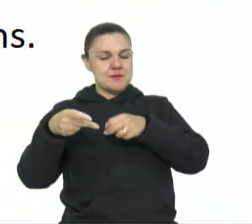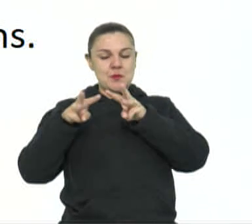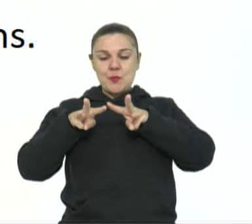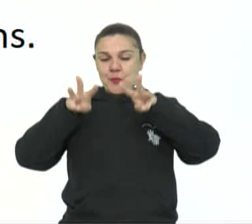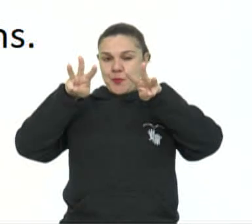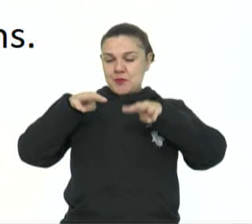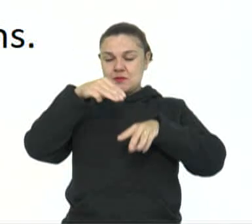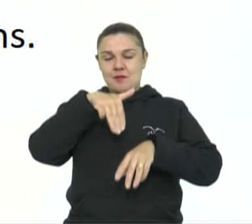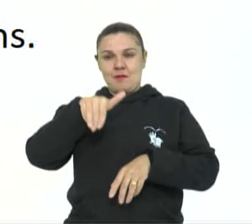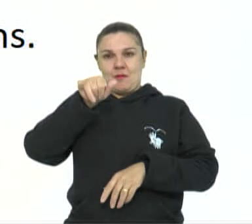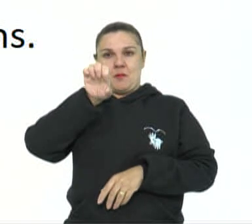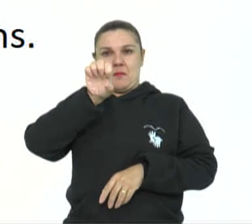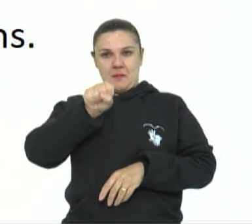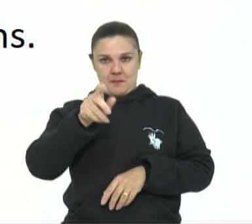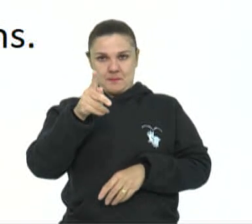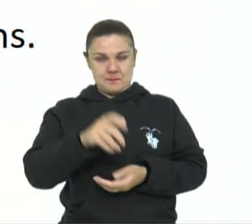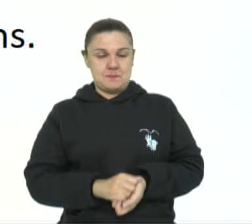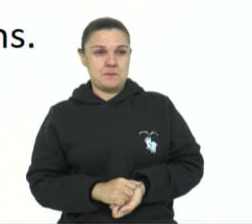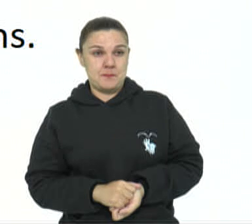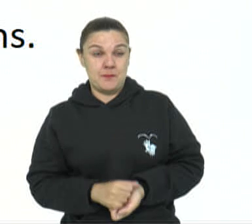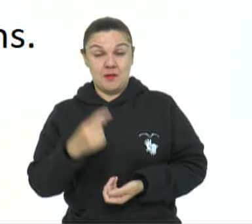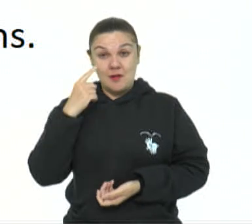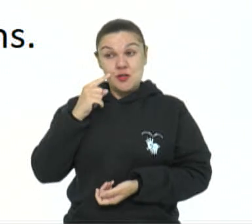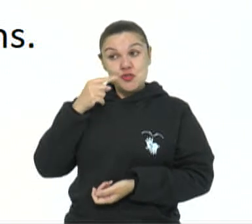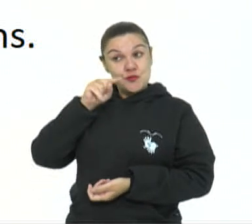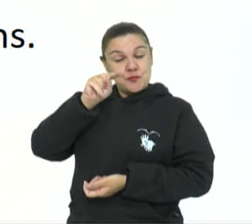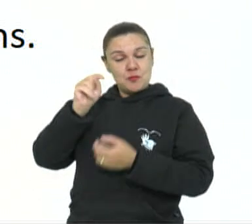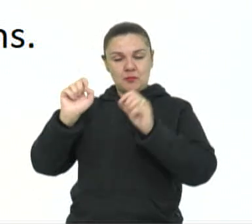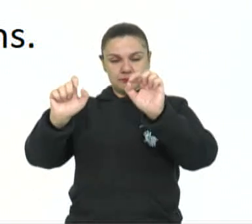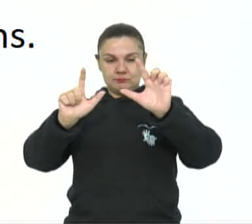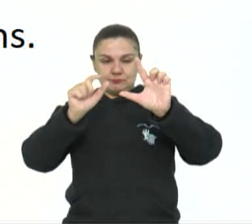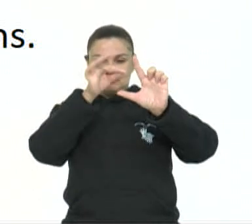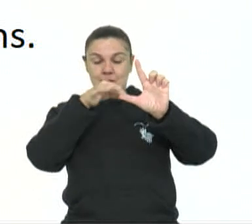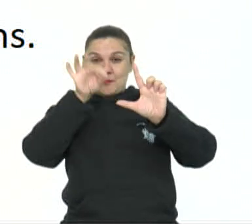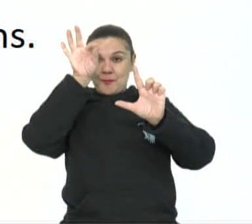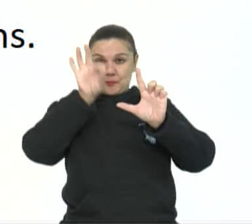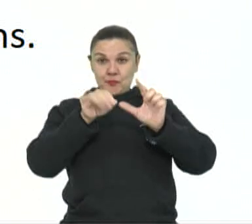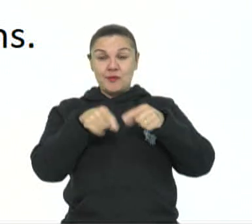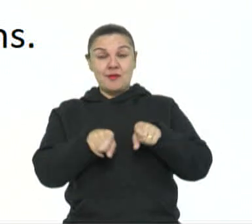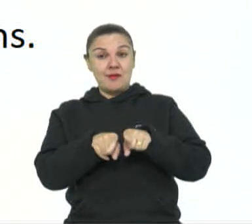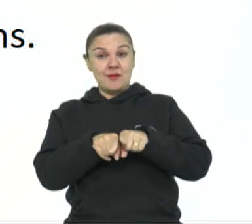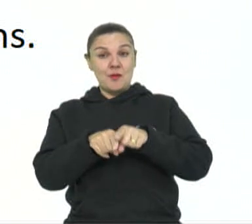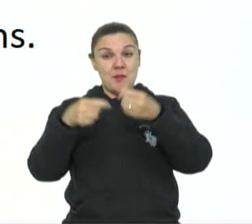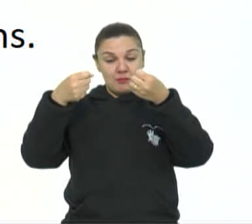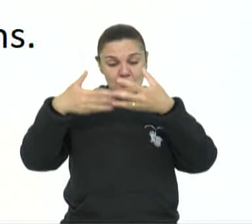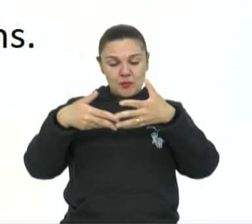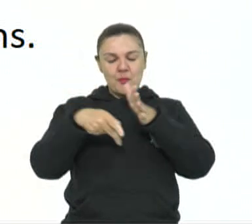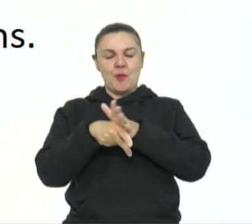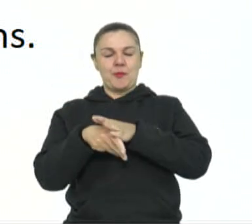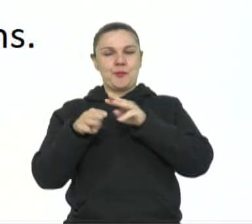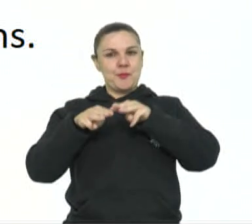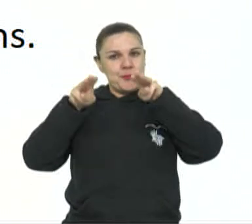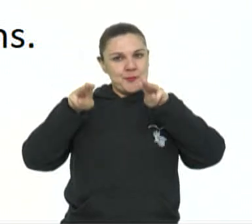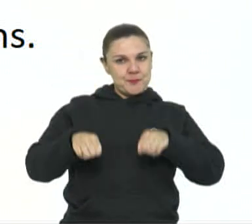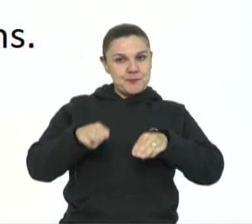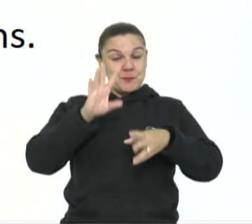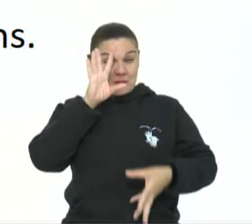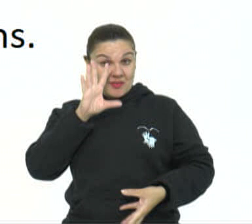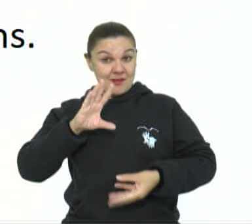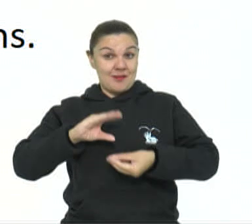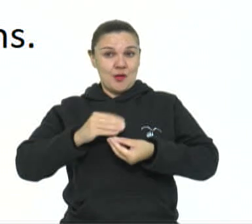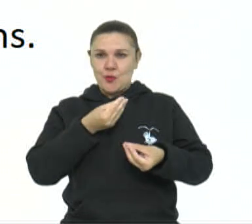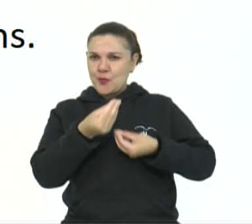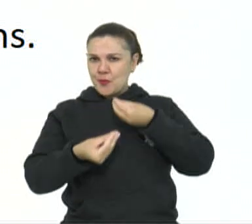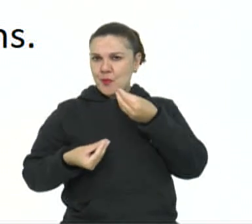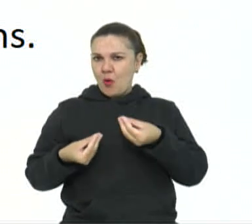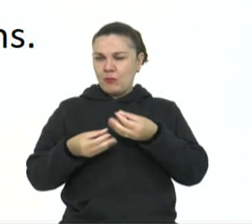MASP, o museu online. Lemos uma das suas obras, né? E também um pouco do próprio museu. Compreendemos